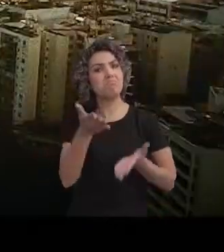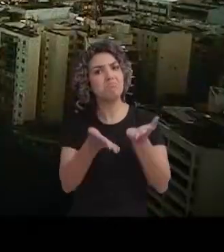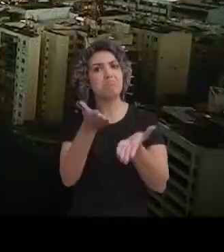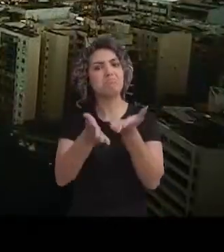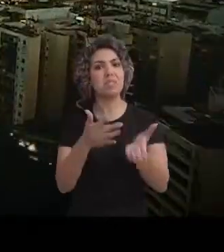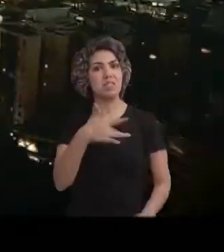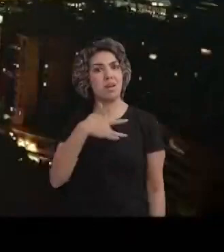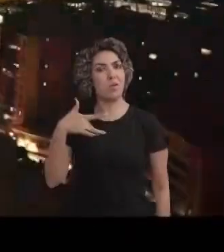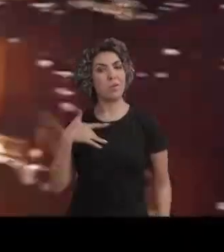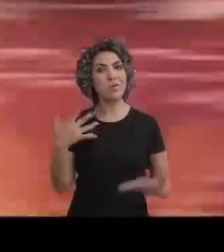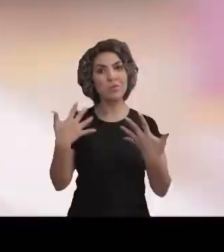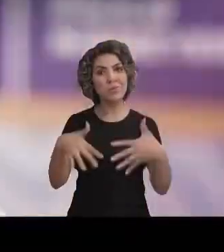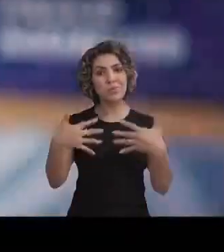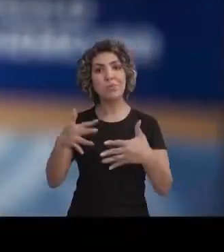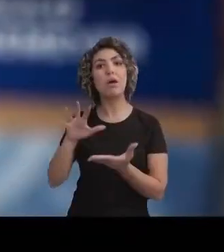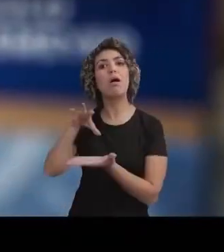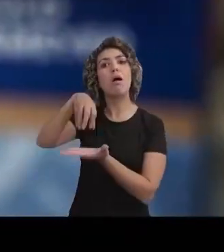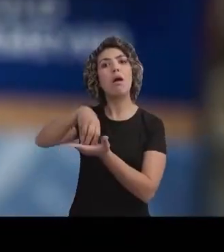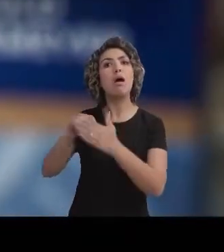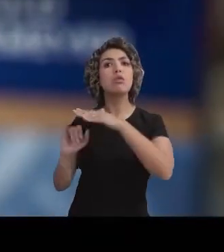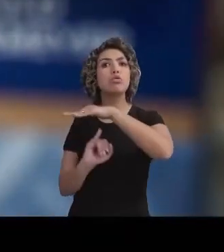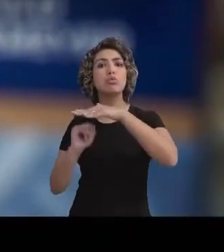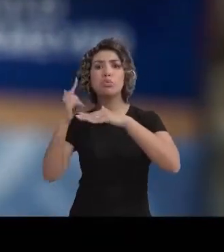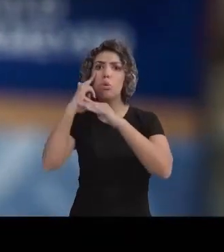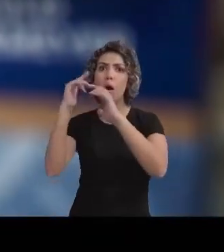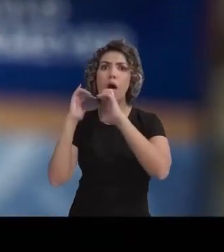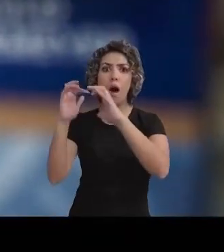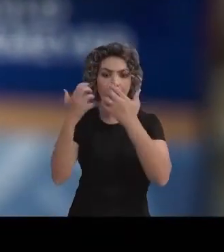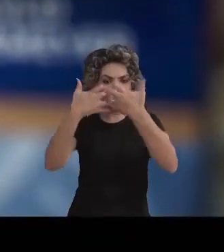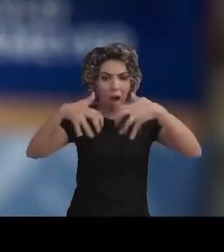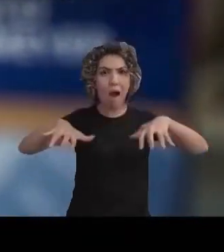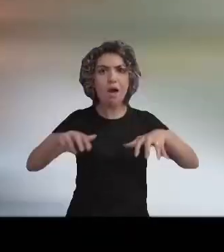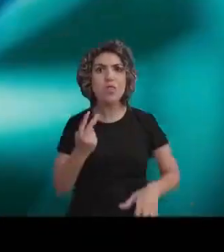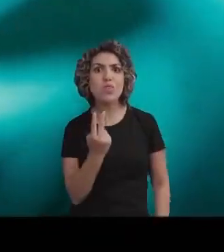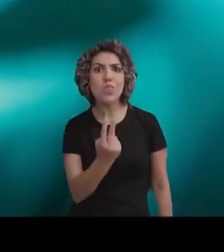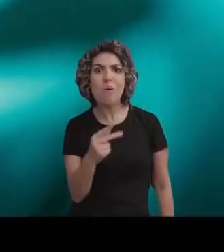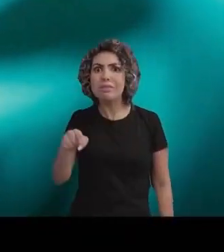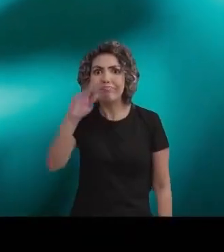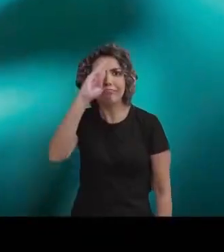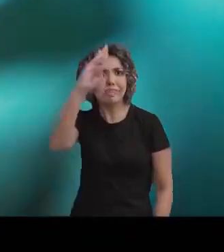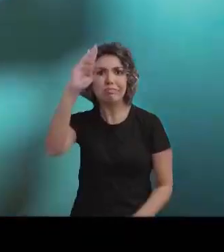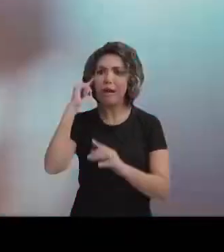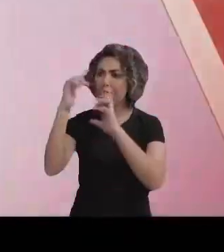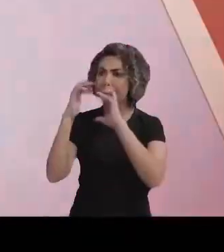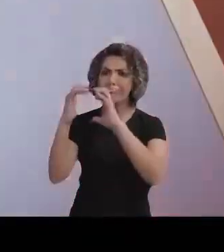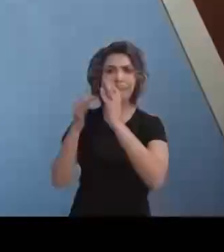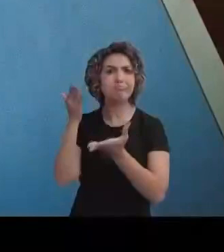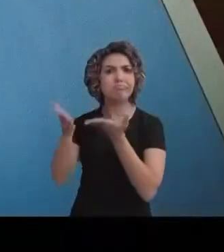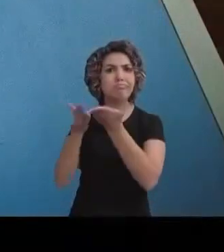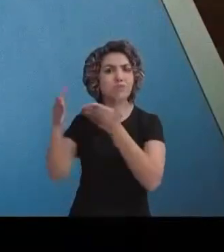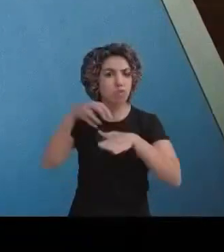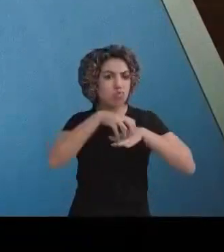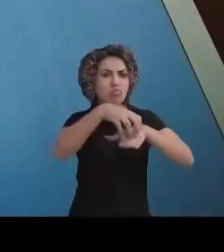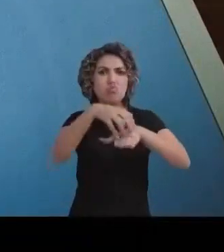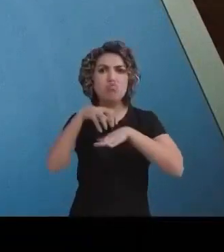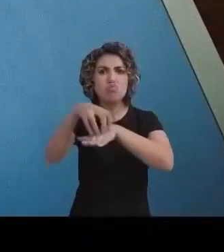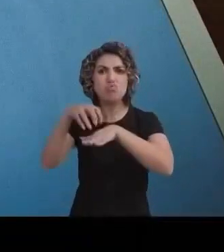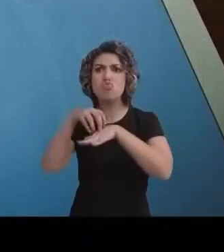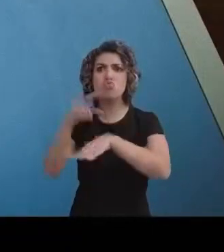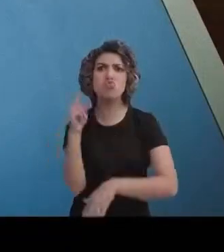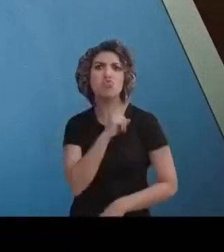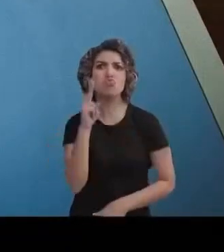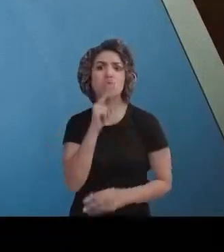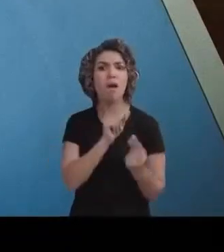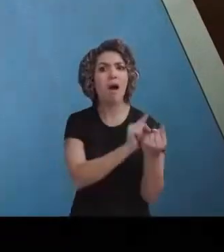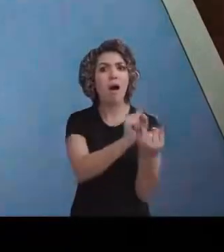Rio de Janeiro. Duplicamos o Instituto Estadual do Cérebro, referência mundial em neurocirurgia. Levamos o SAMU para todas as cidades